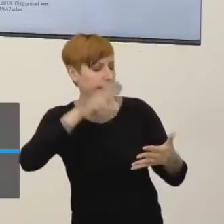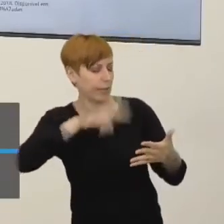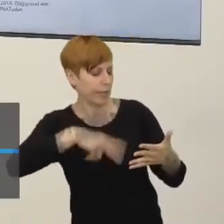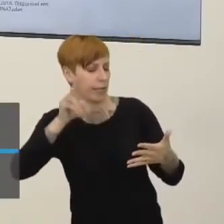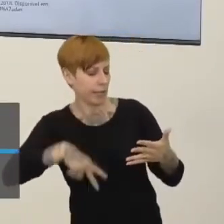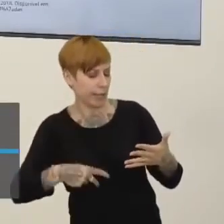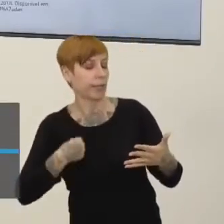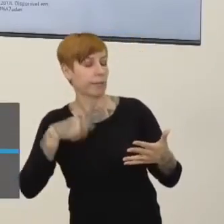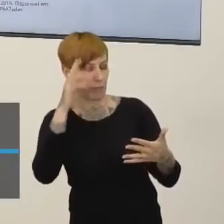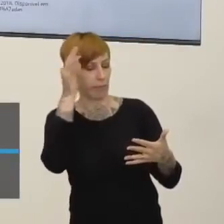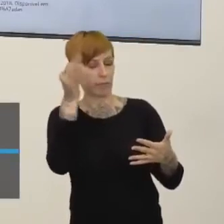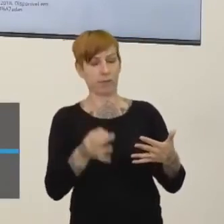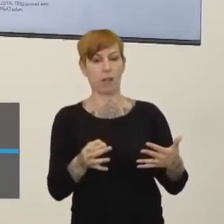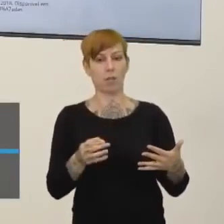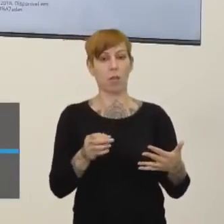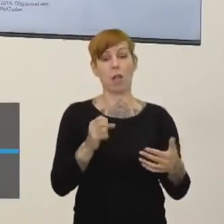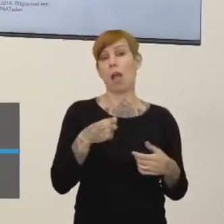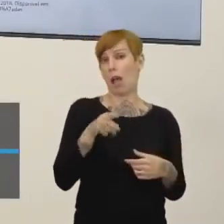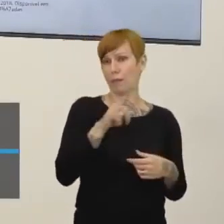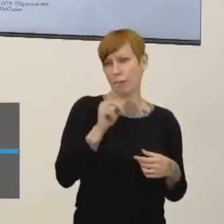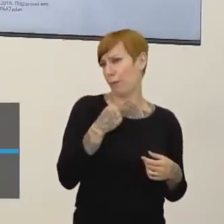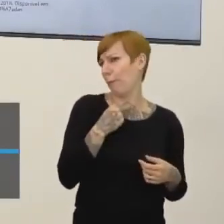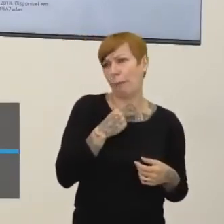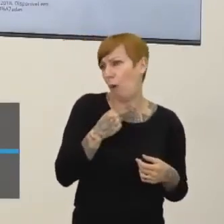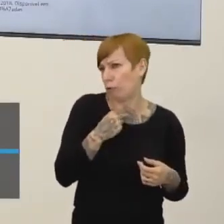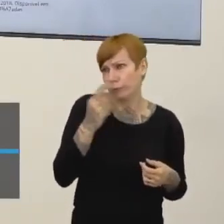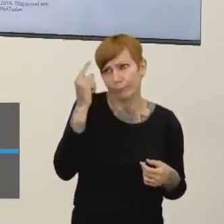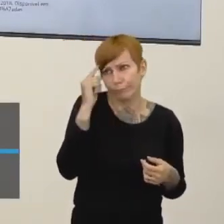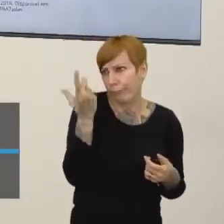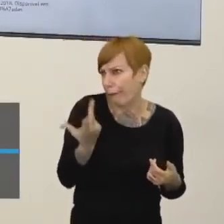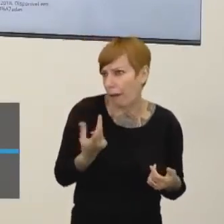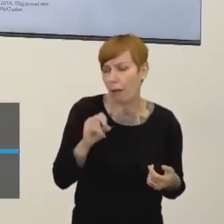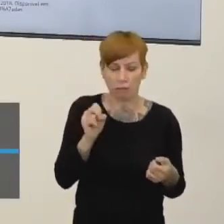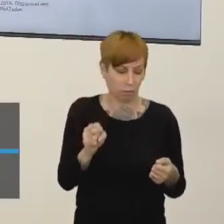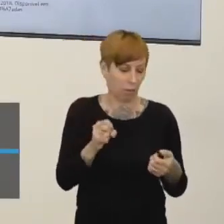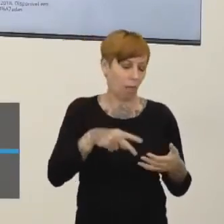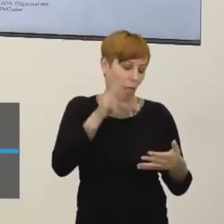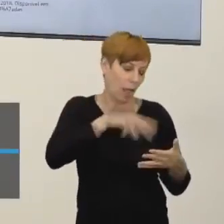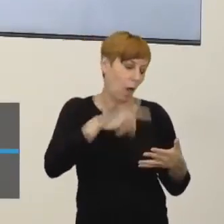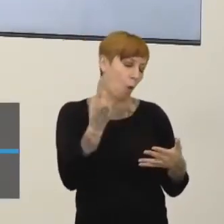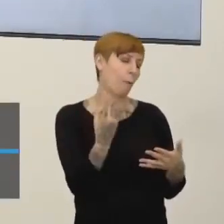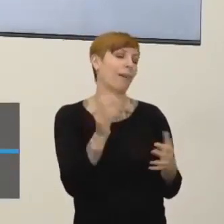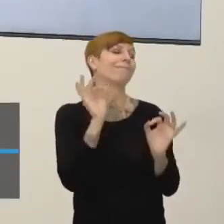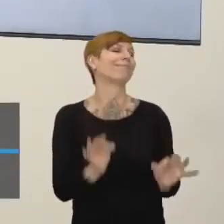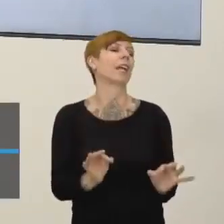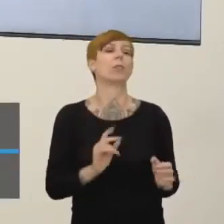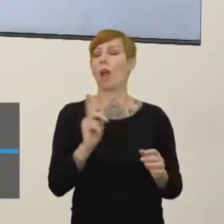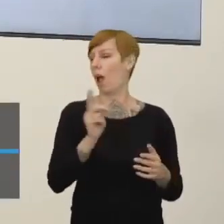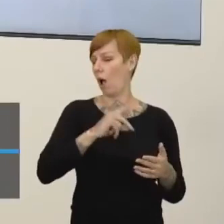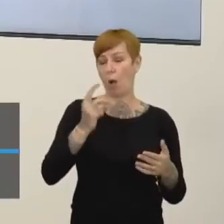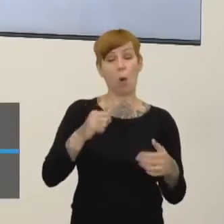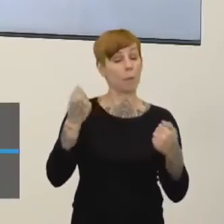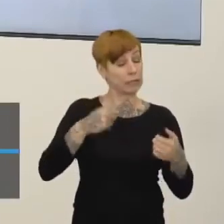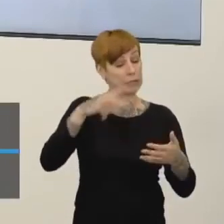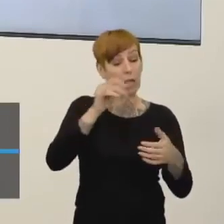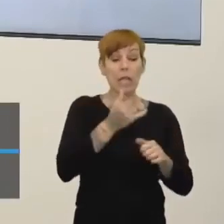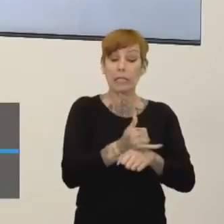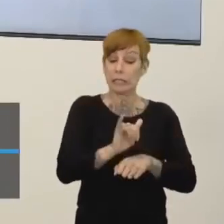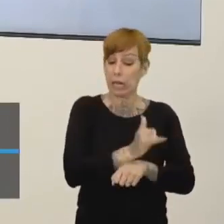uma única vez e vai sair maravilhosamente entendendo tudo, não dá certo. Então, aí já uma estratégia de leitura,